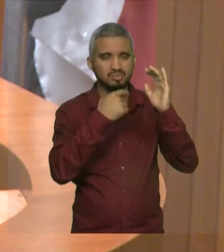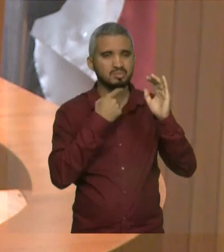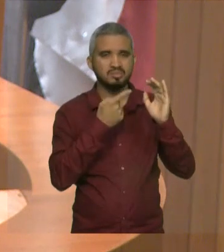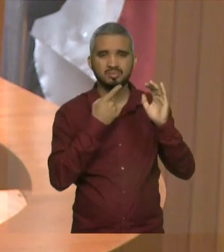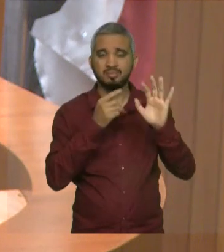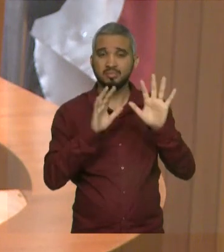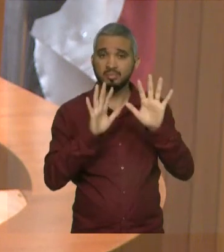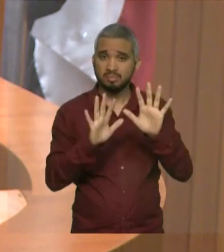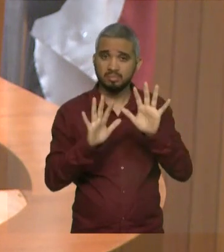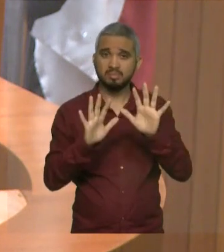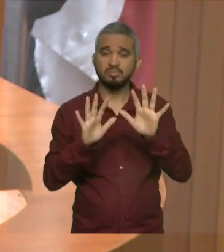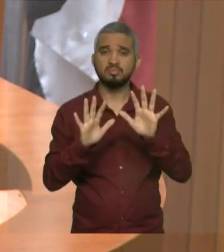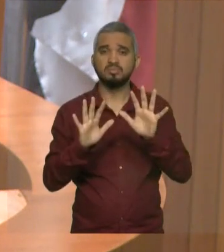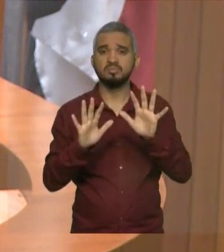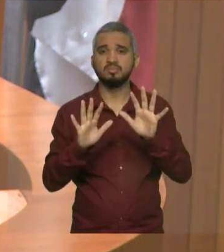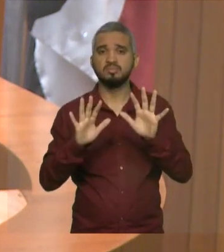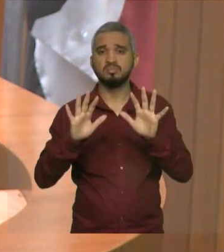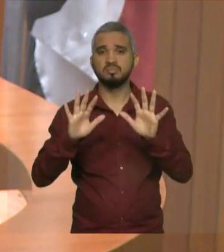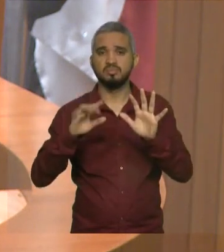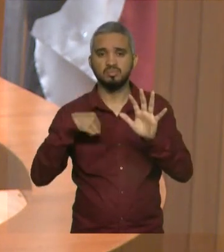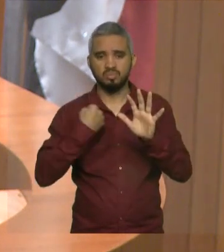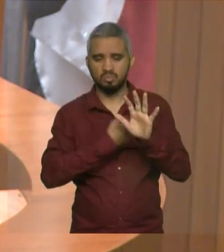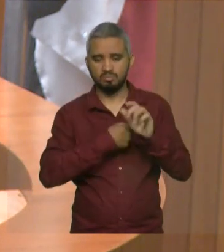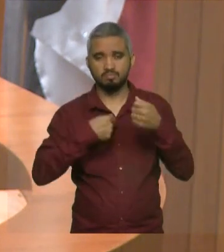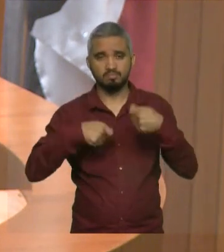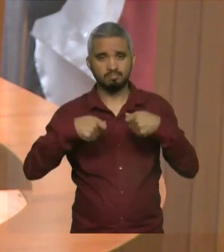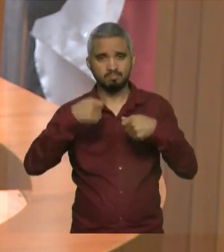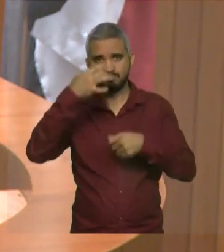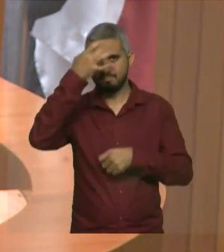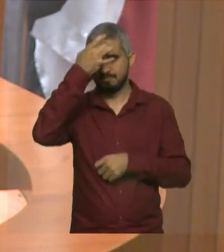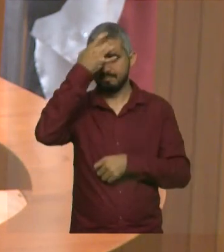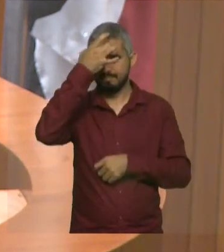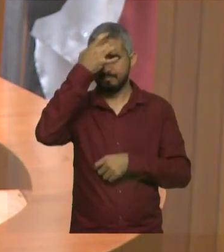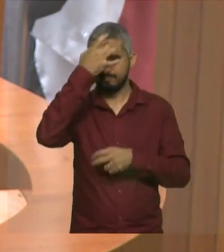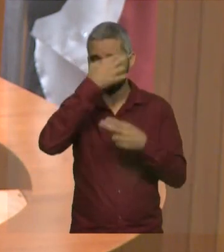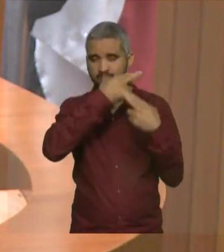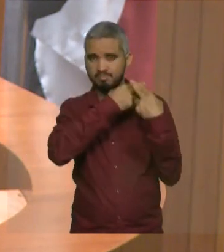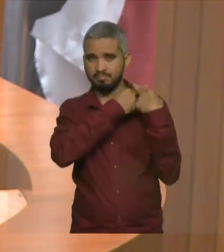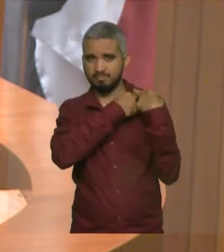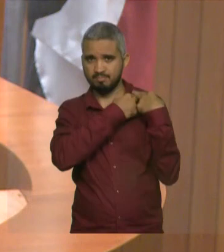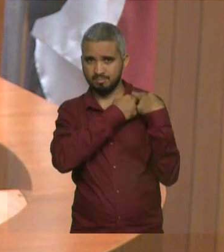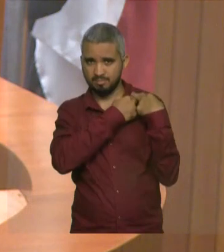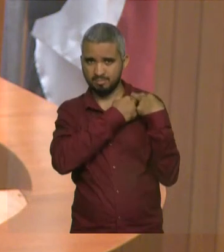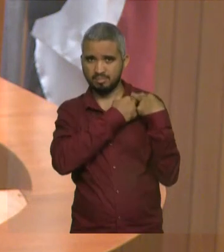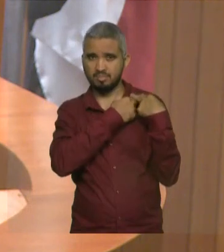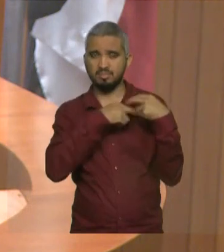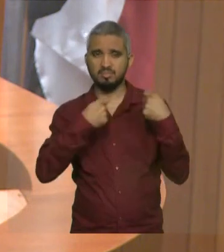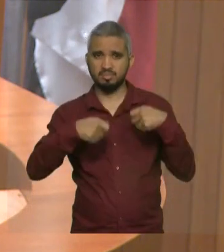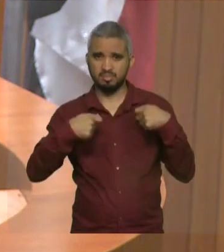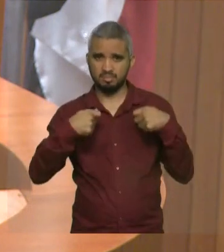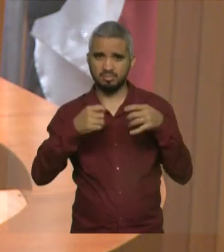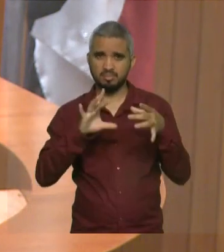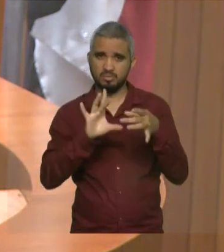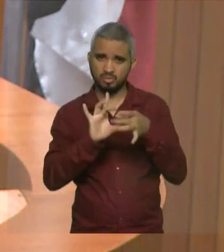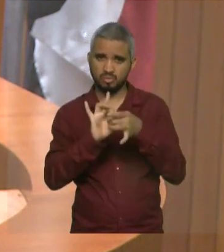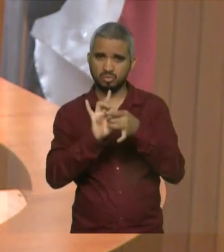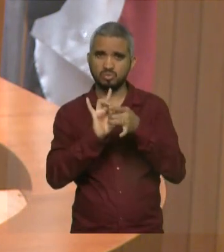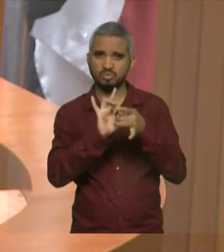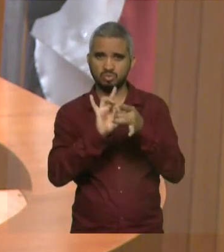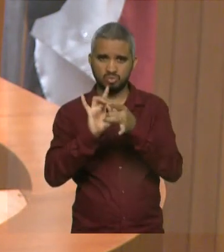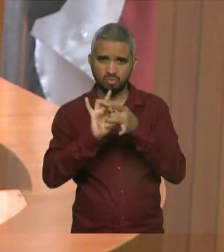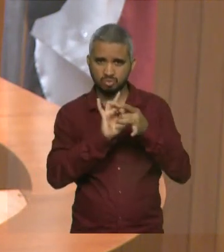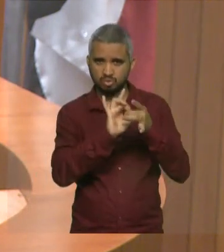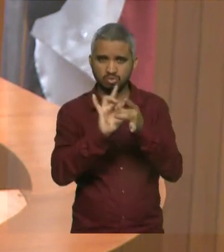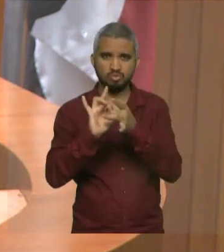que estar bastante conscientes das nossas responsabilidades, nos unir para um fim